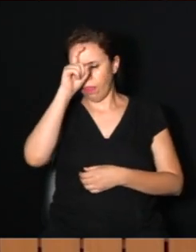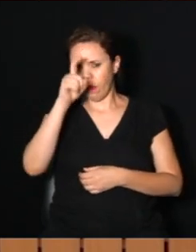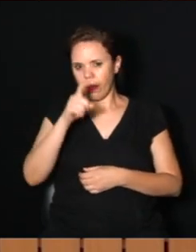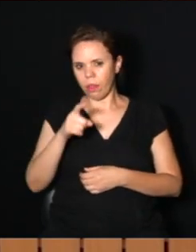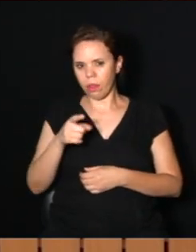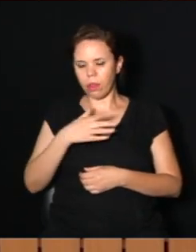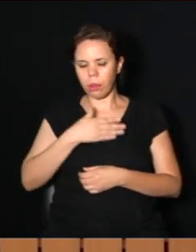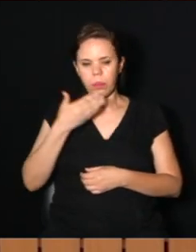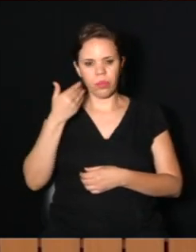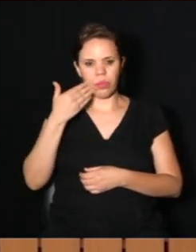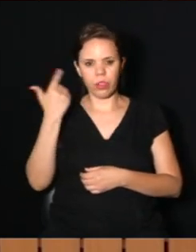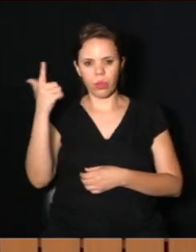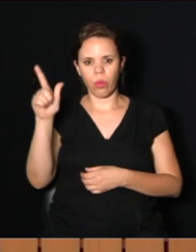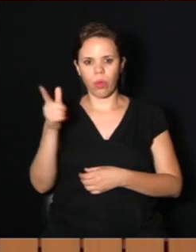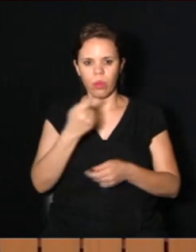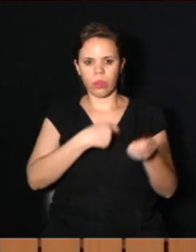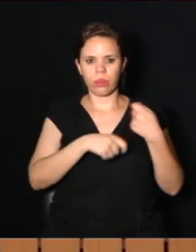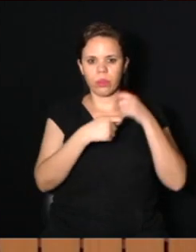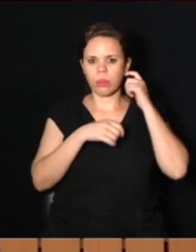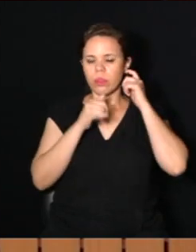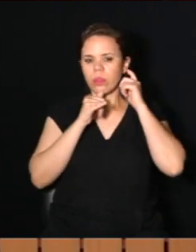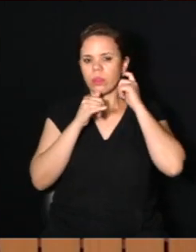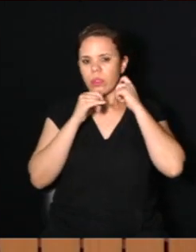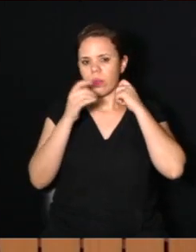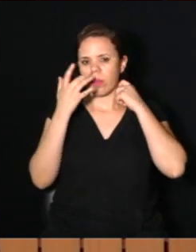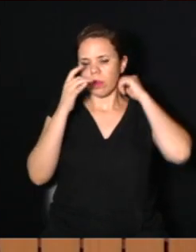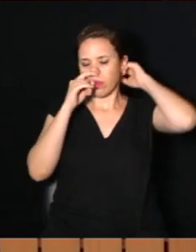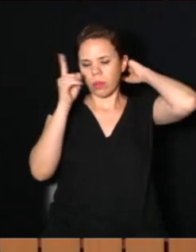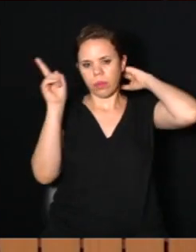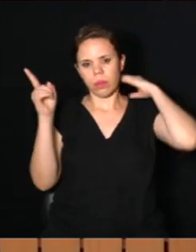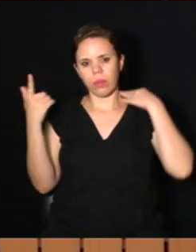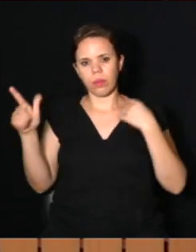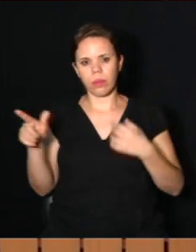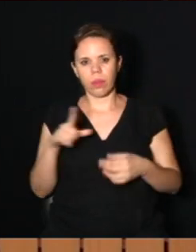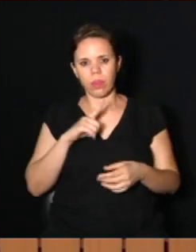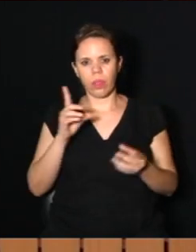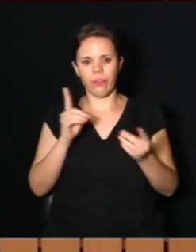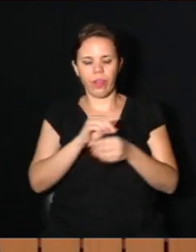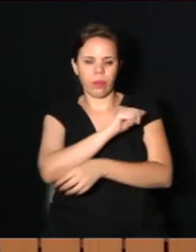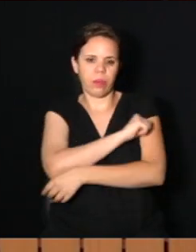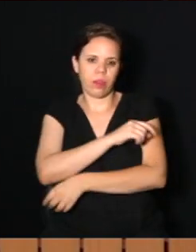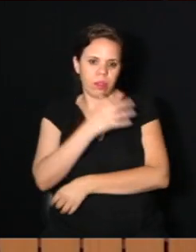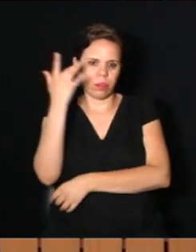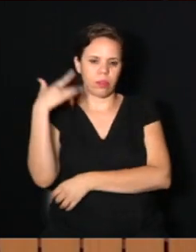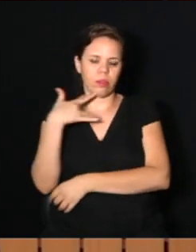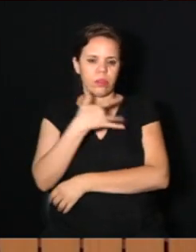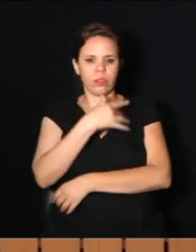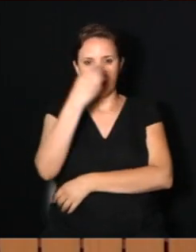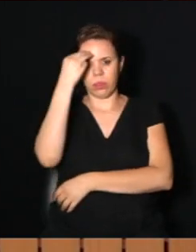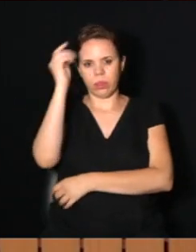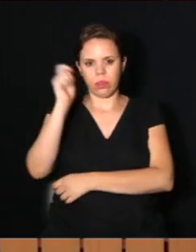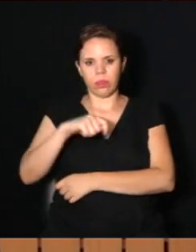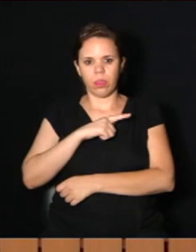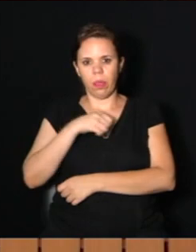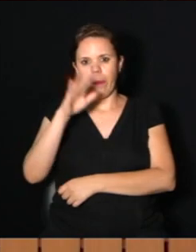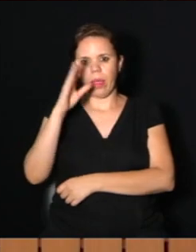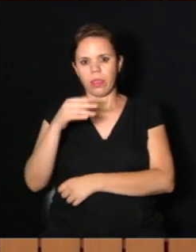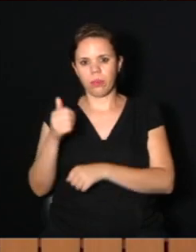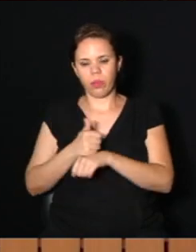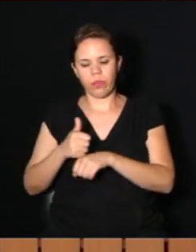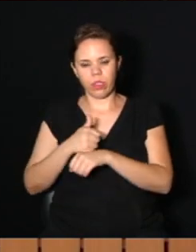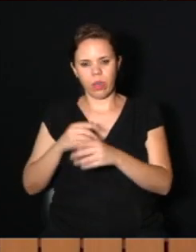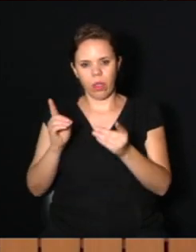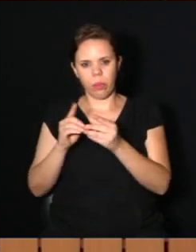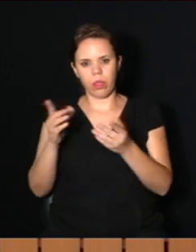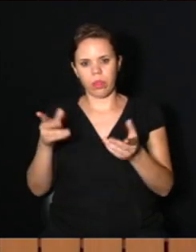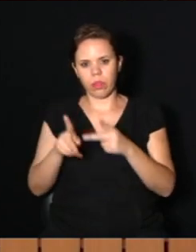gozam de uma outra organização. Por exemplo, o Hospital Ouro Verde, em que tem uma enfermaria de saúde mental e que há a possibilidade de ter mais profissionais para